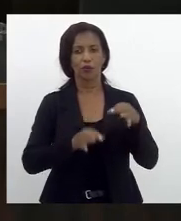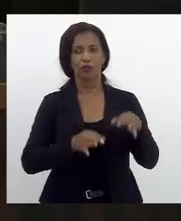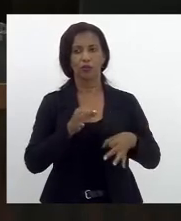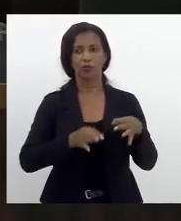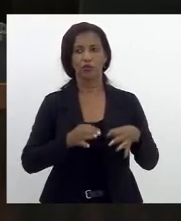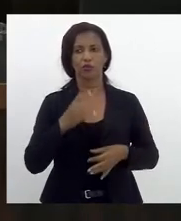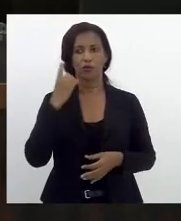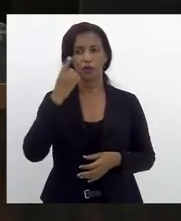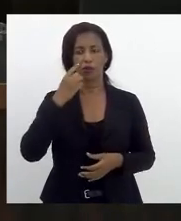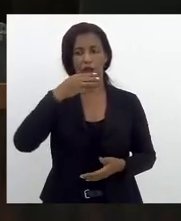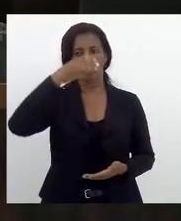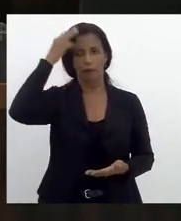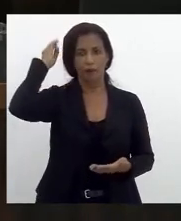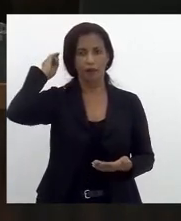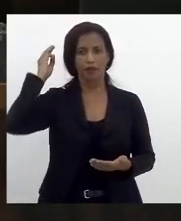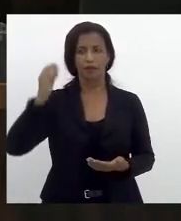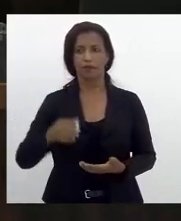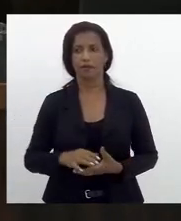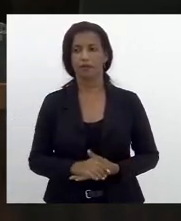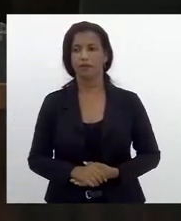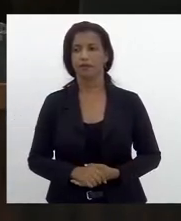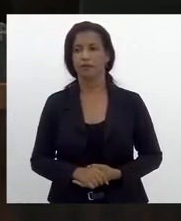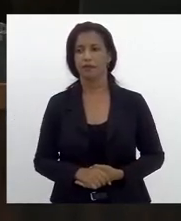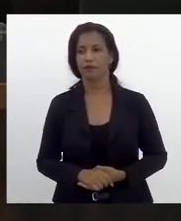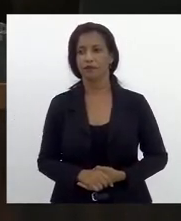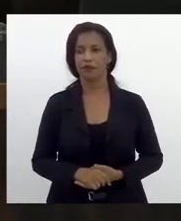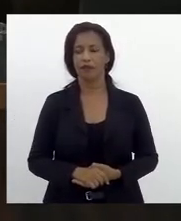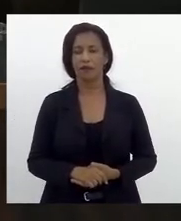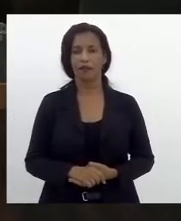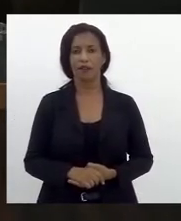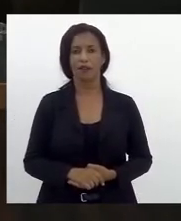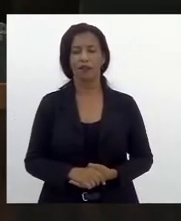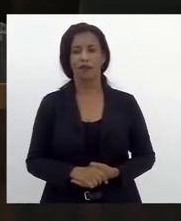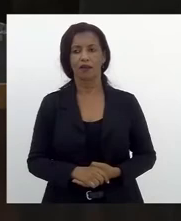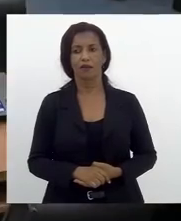Justiça, deputado Márcio Pacheco.